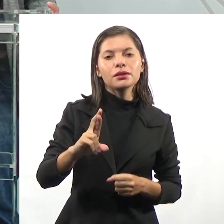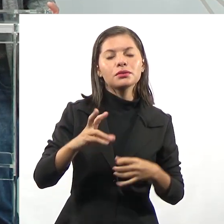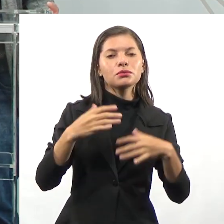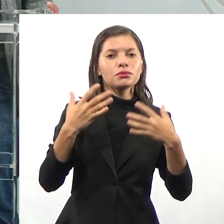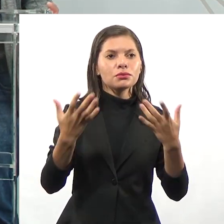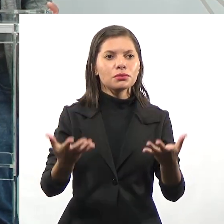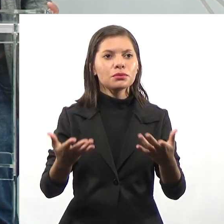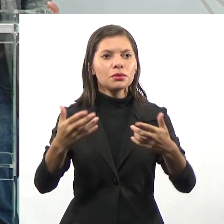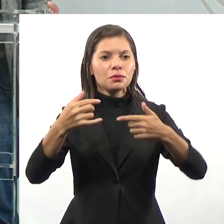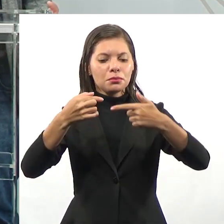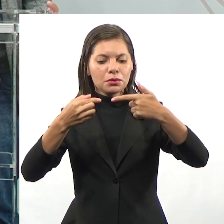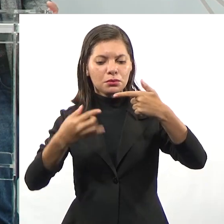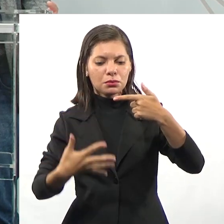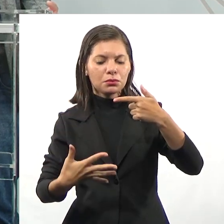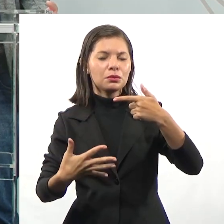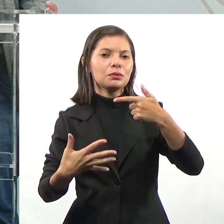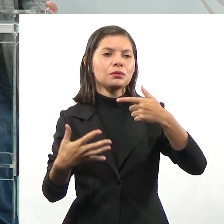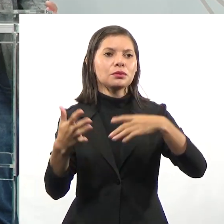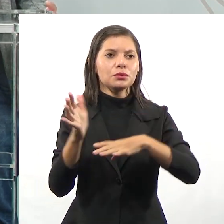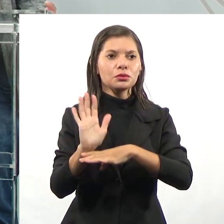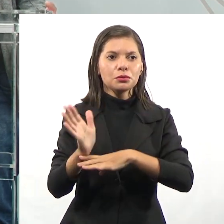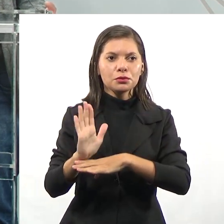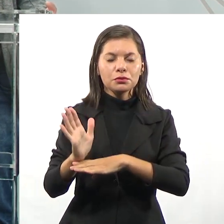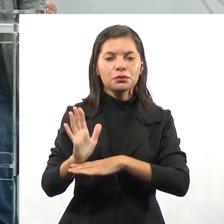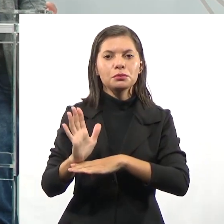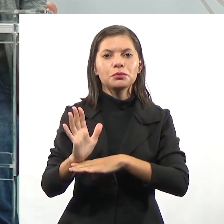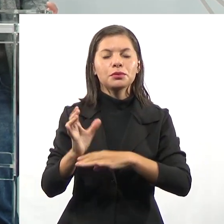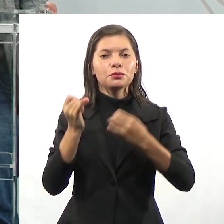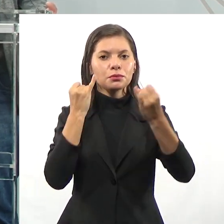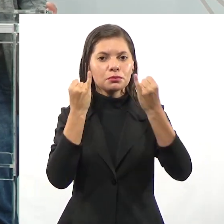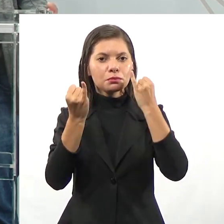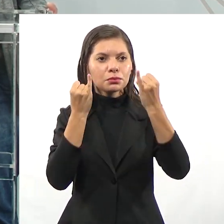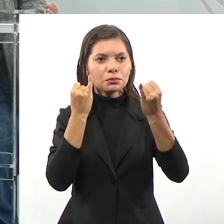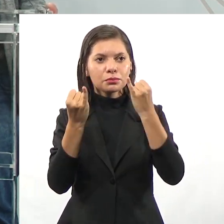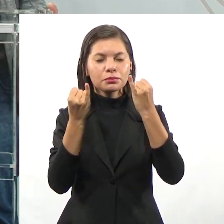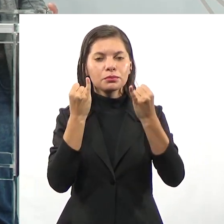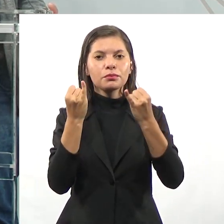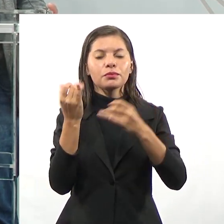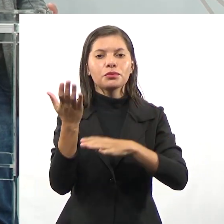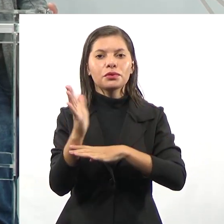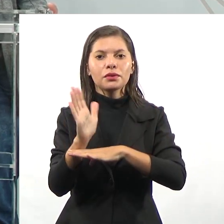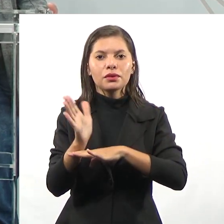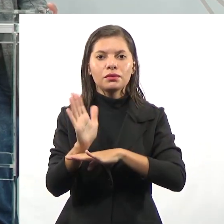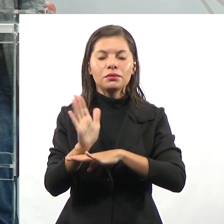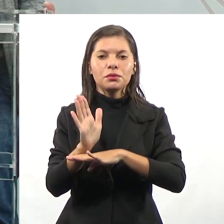resultados ofertados lá pelo Google vai ser sobre esse filme, informações